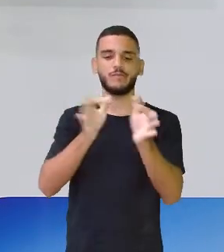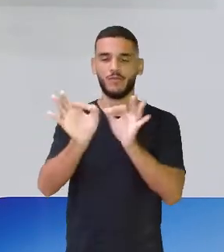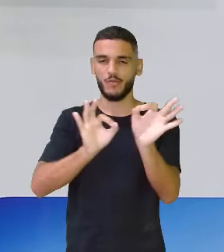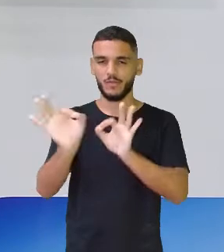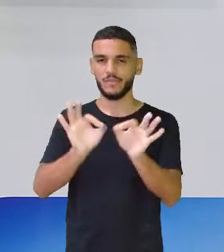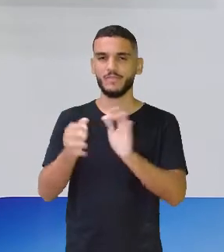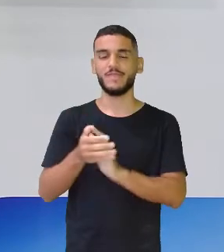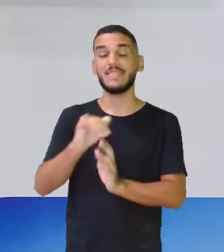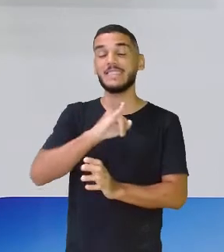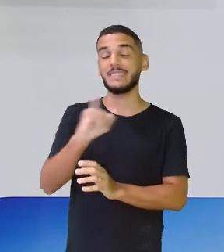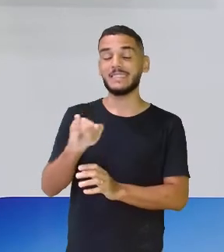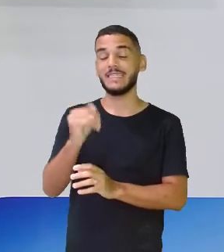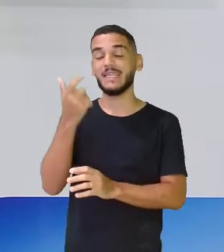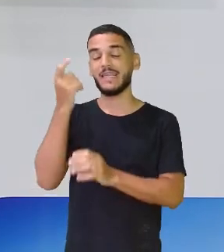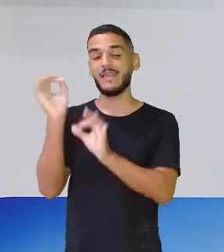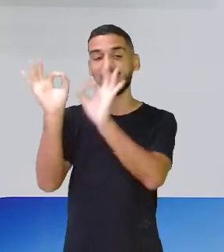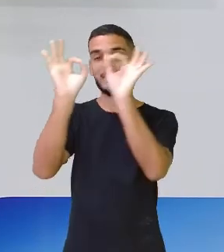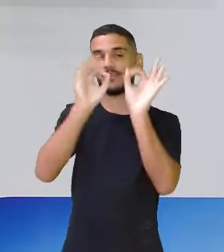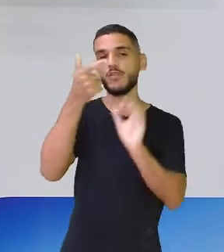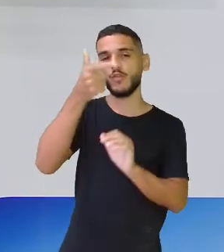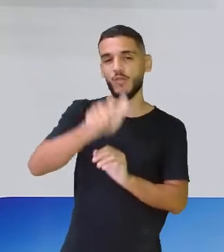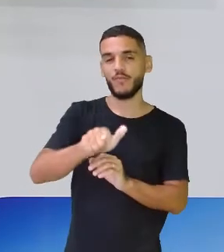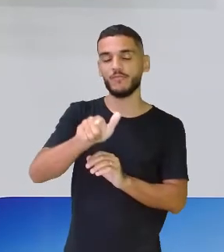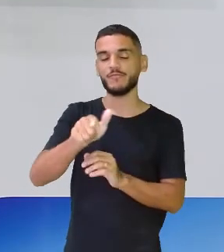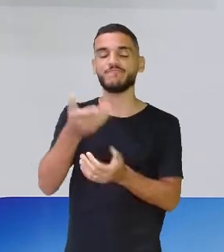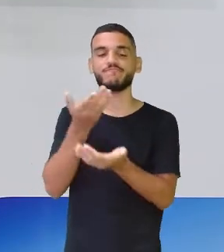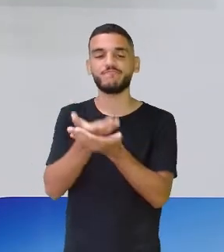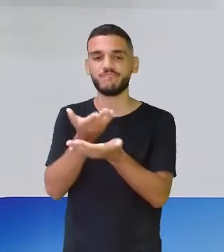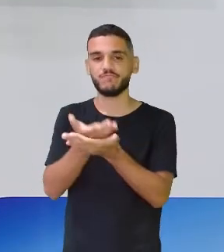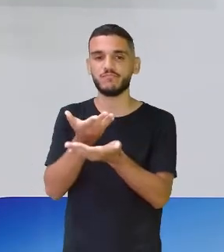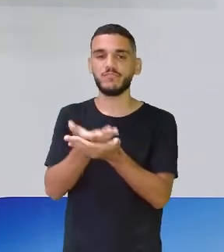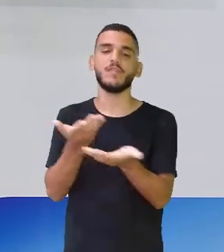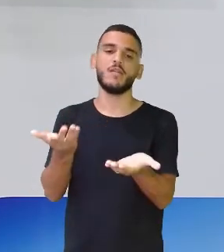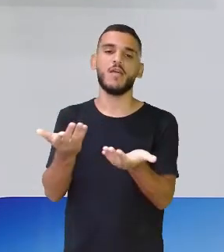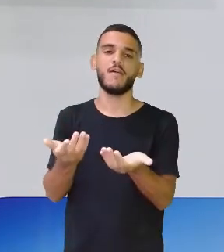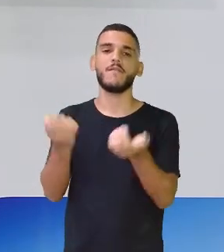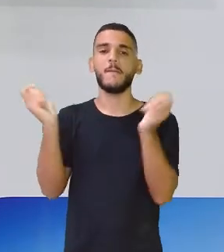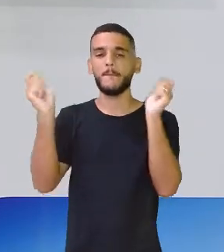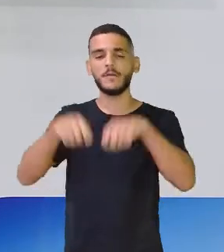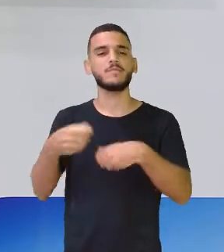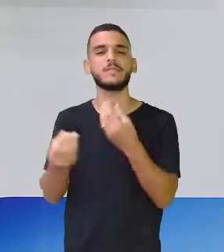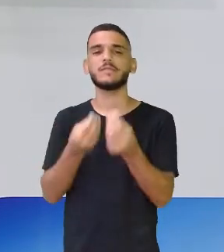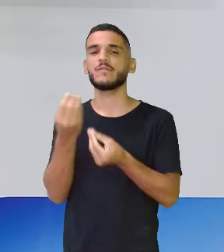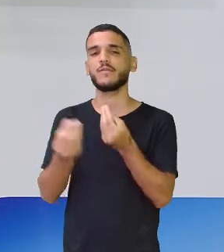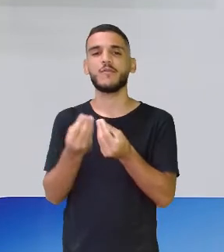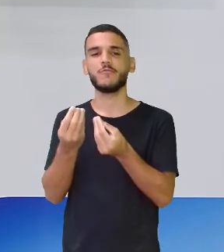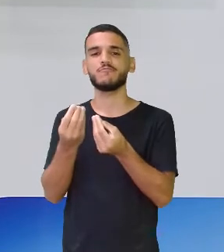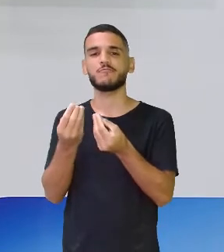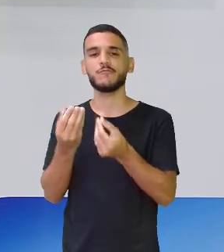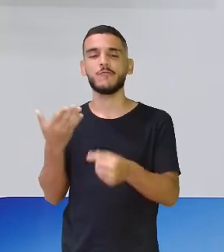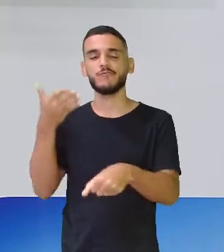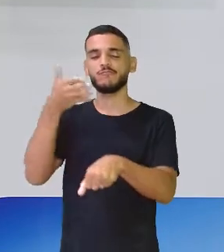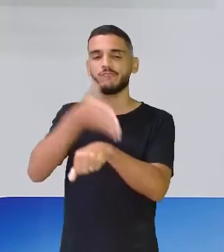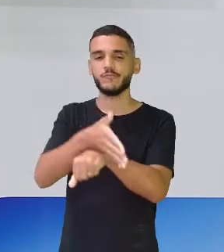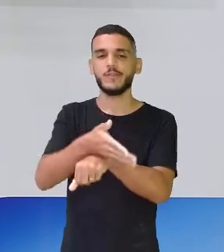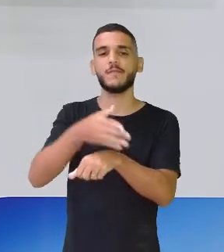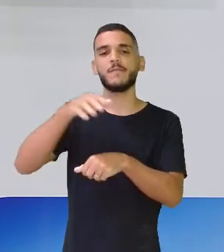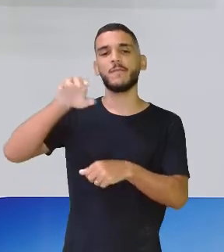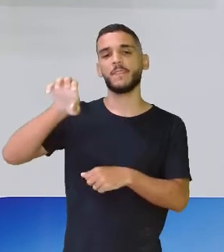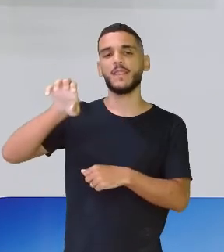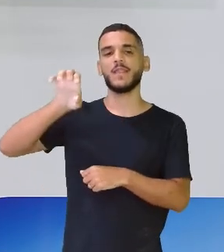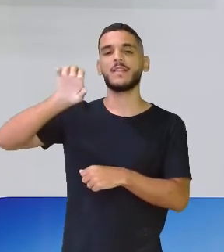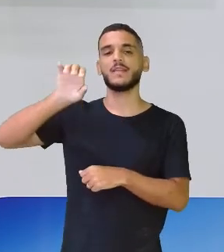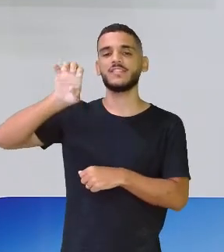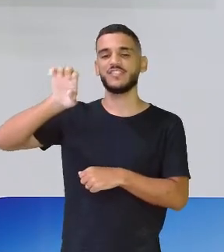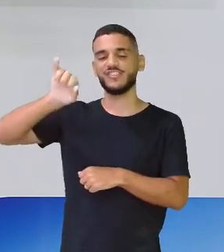quer aprofundar algum conteúdo, basta entrar aqui no nosso canal de YouTube. Você vai escrever lá no buscador, coloca